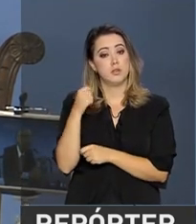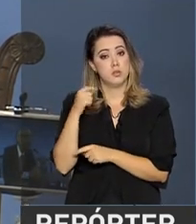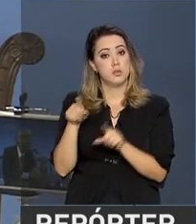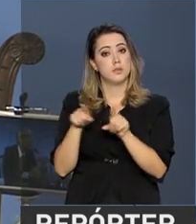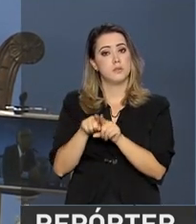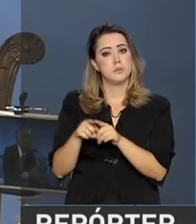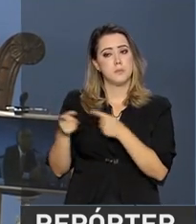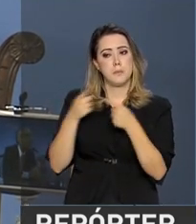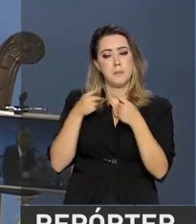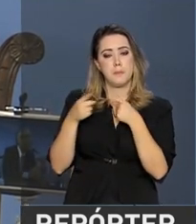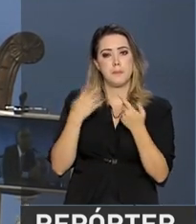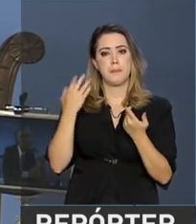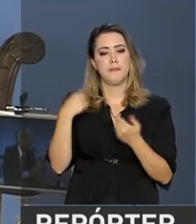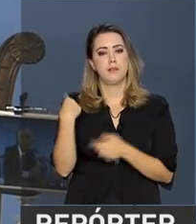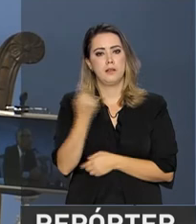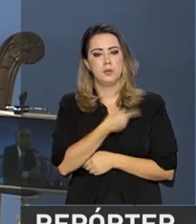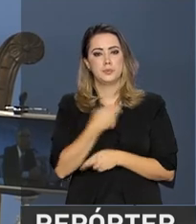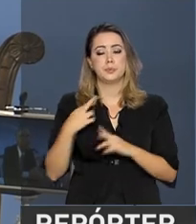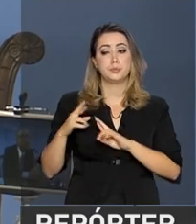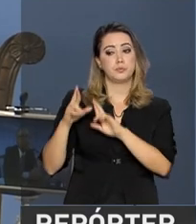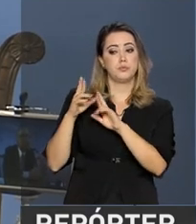esse assunto. E a nossa